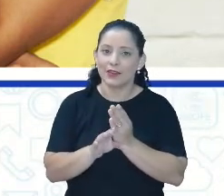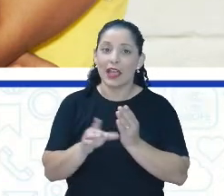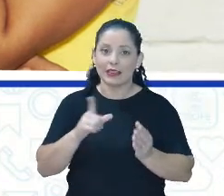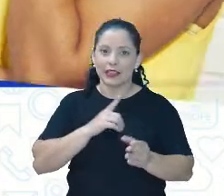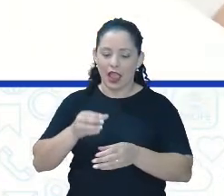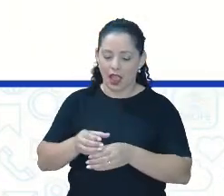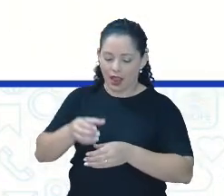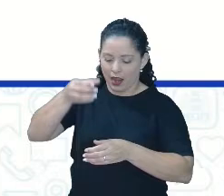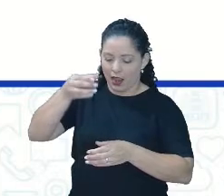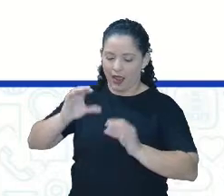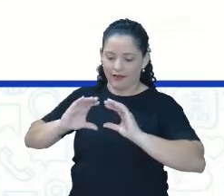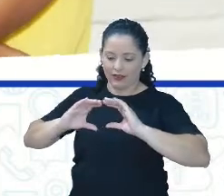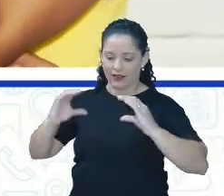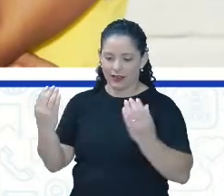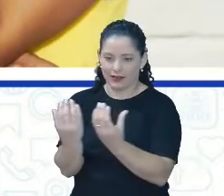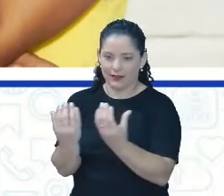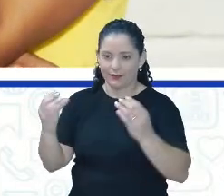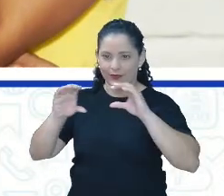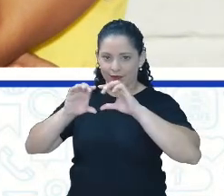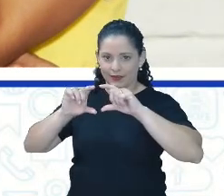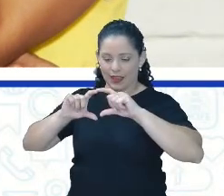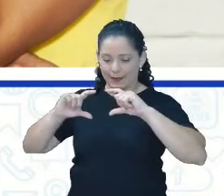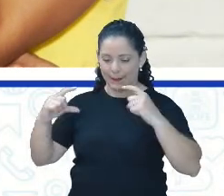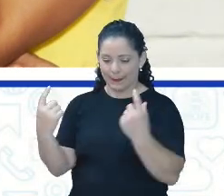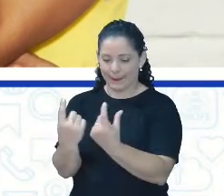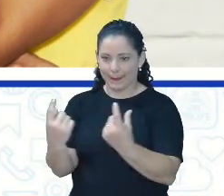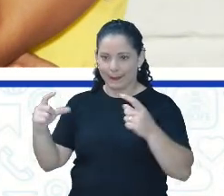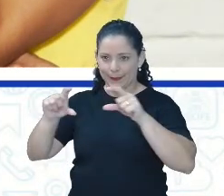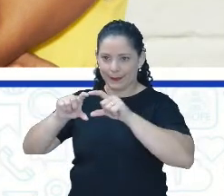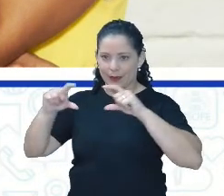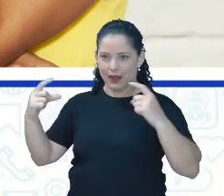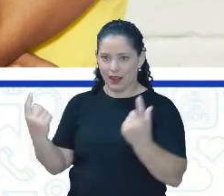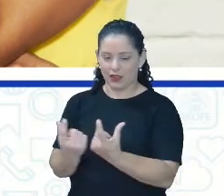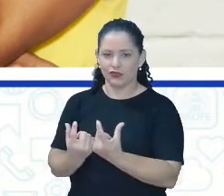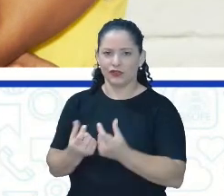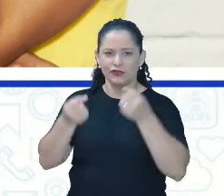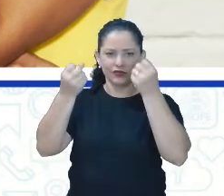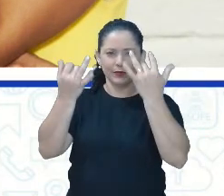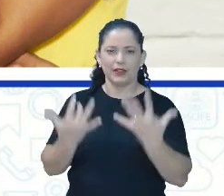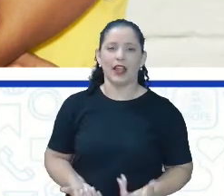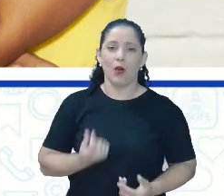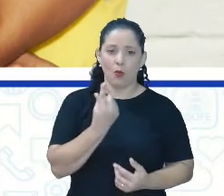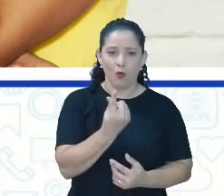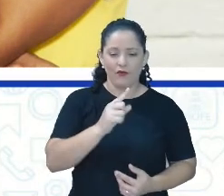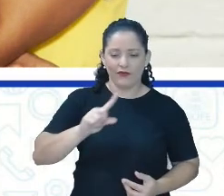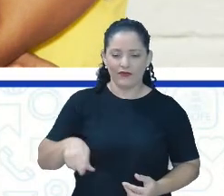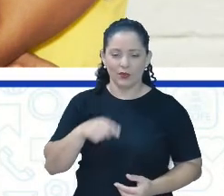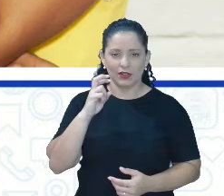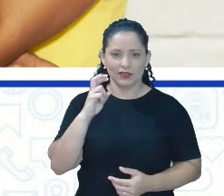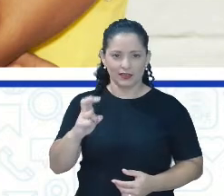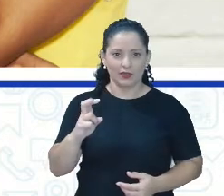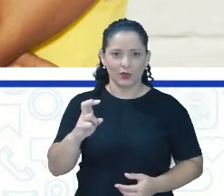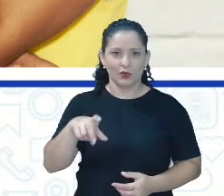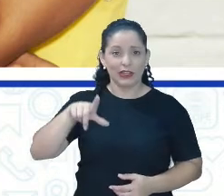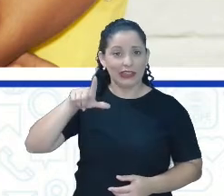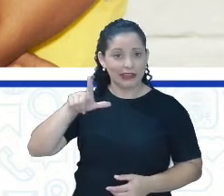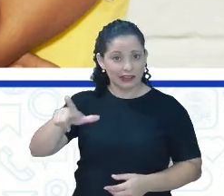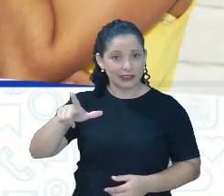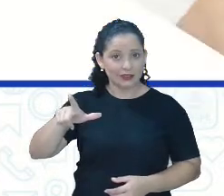representação dessa garrafa de água. Então, você encontra essa representação como 1,5